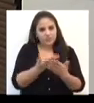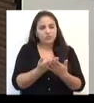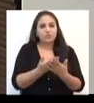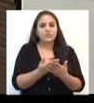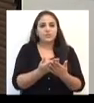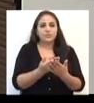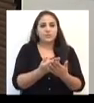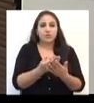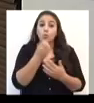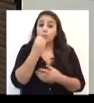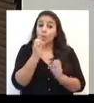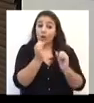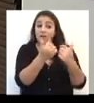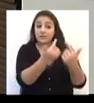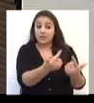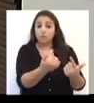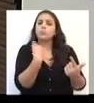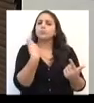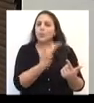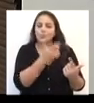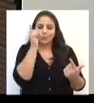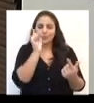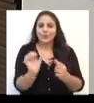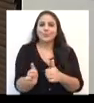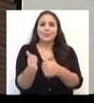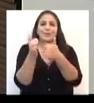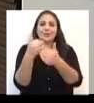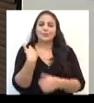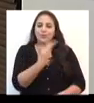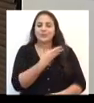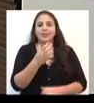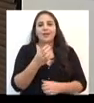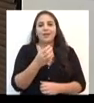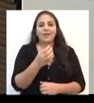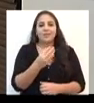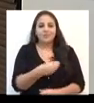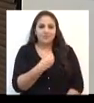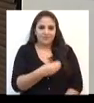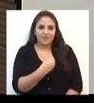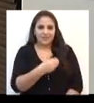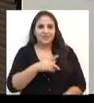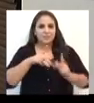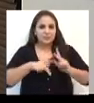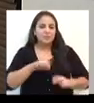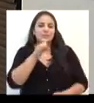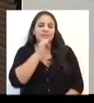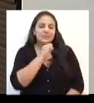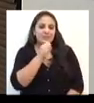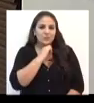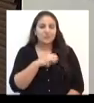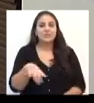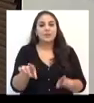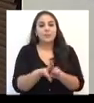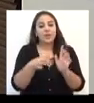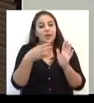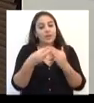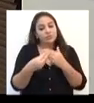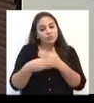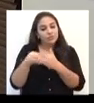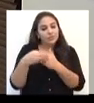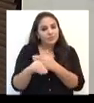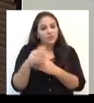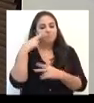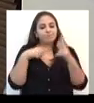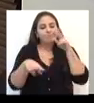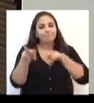boas ações nós podemos melhorar a qualidade de vida dos nossos idosos. E essa indicação visa isso, que o